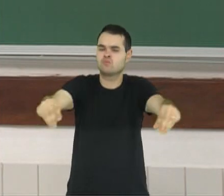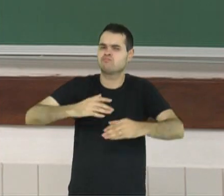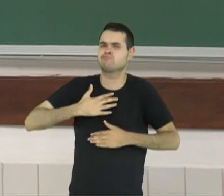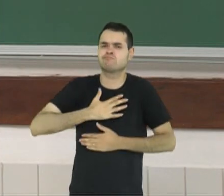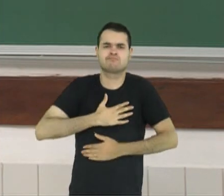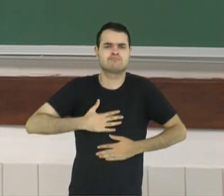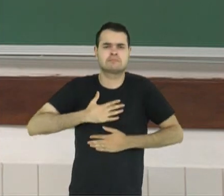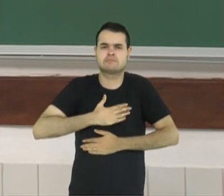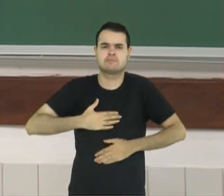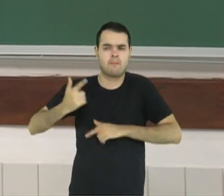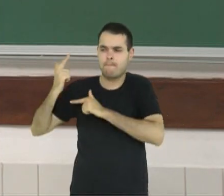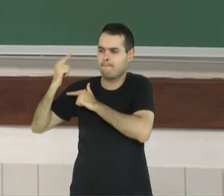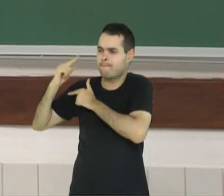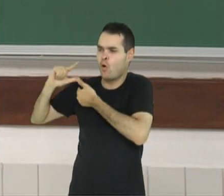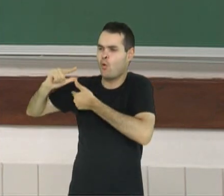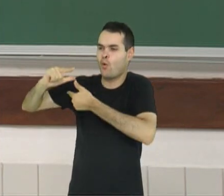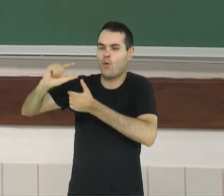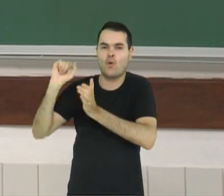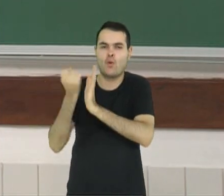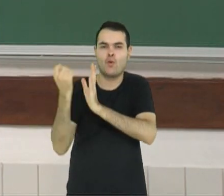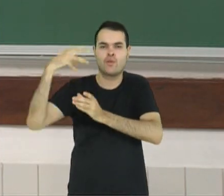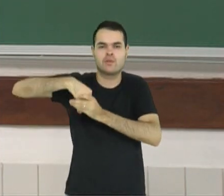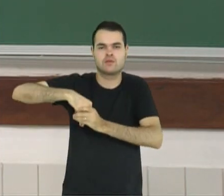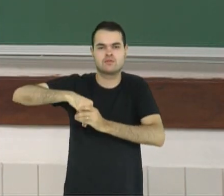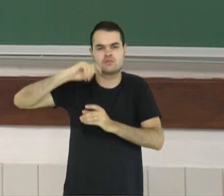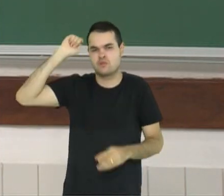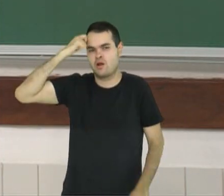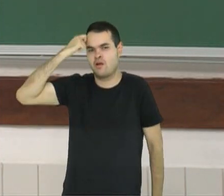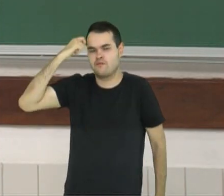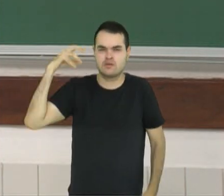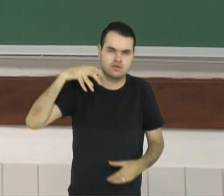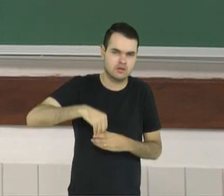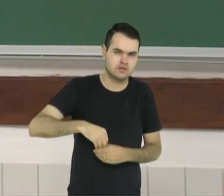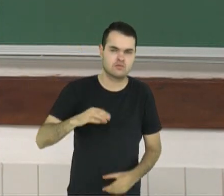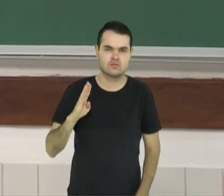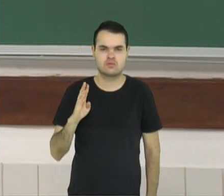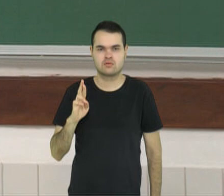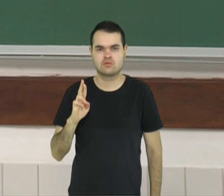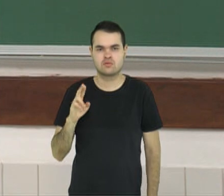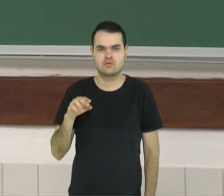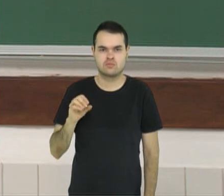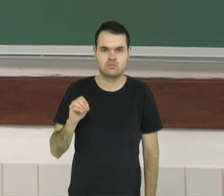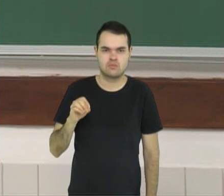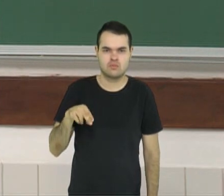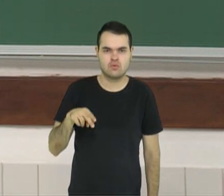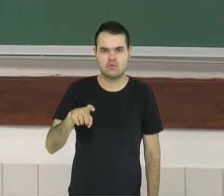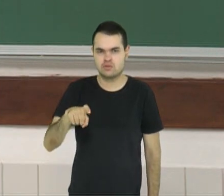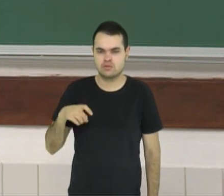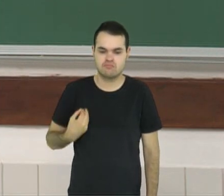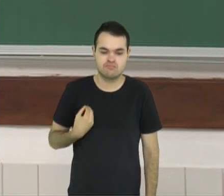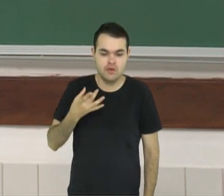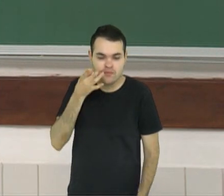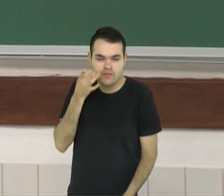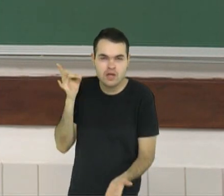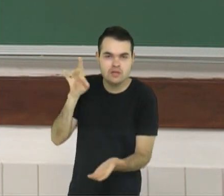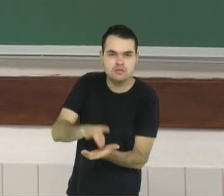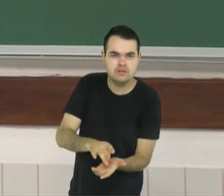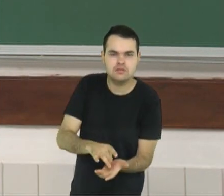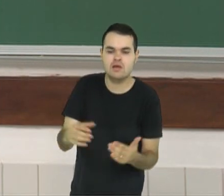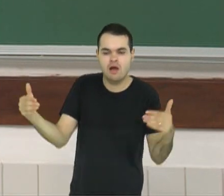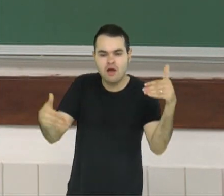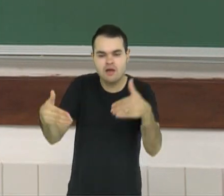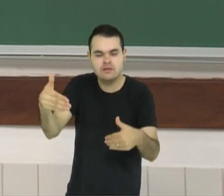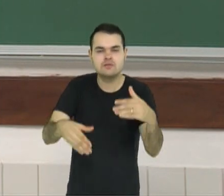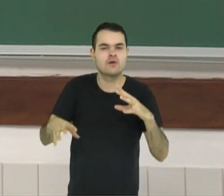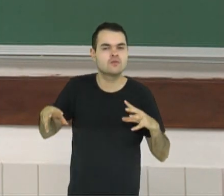quê? Tradição dentro do meio afro e dentro do Bronx. Agora nós temos o quê? Uma realidade vivencial, algo que tem acessibilidade.